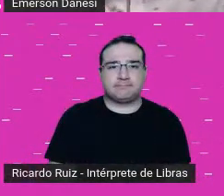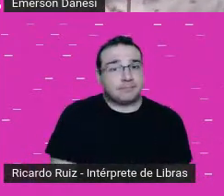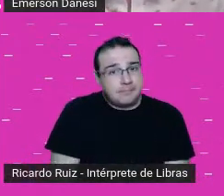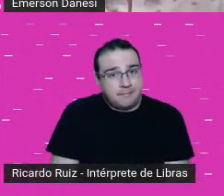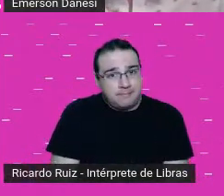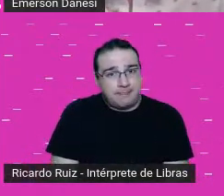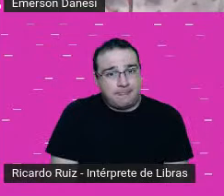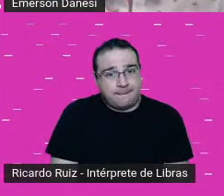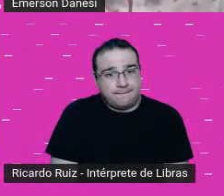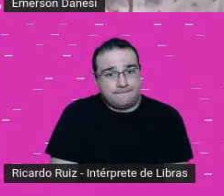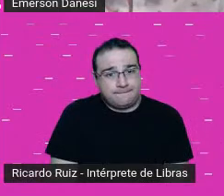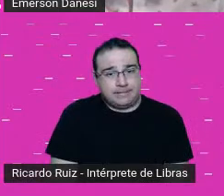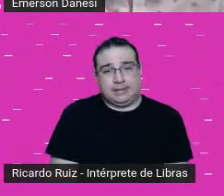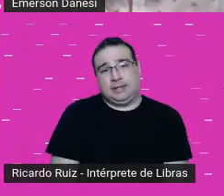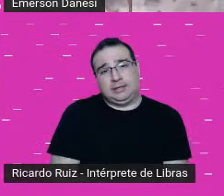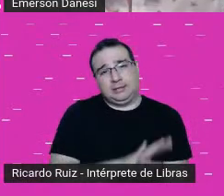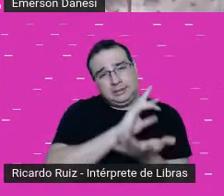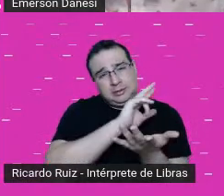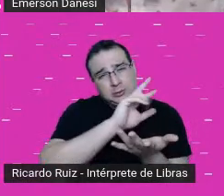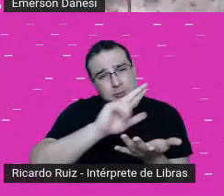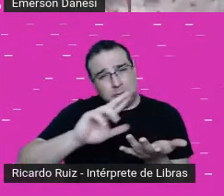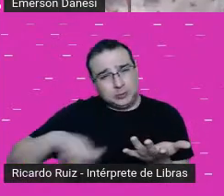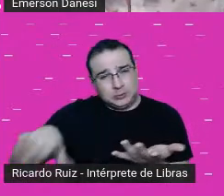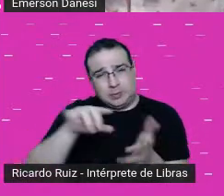com muita pesquisa e muita